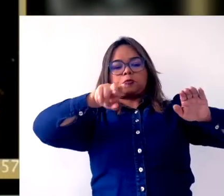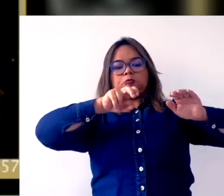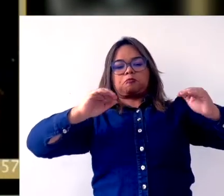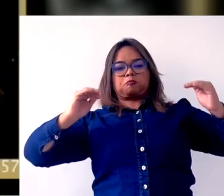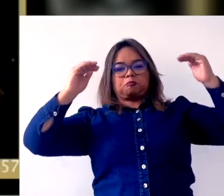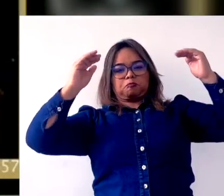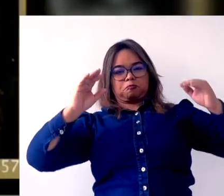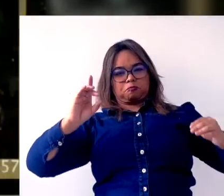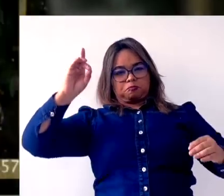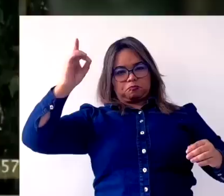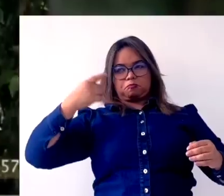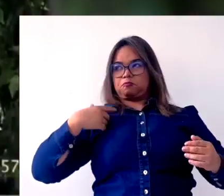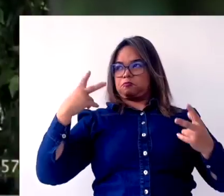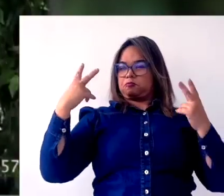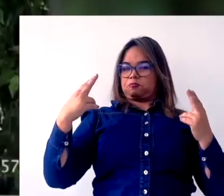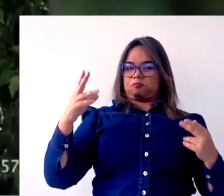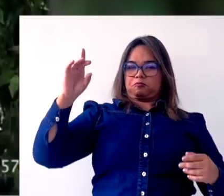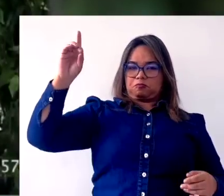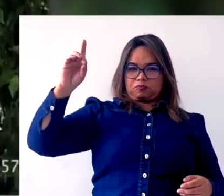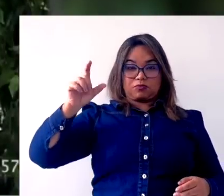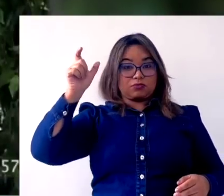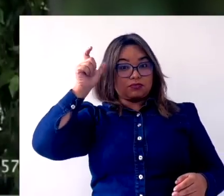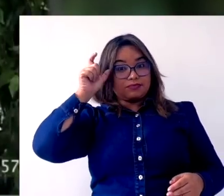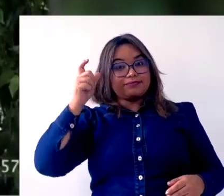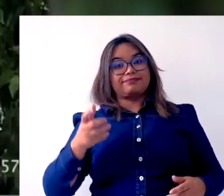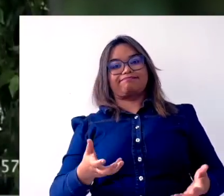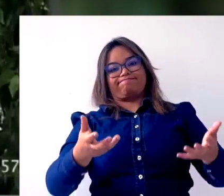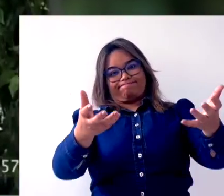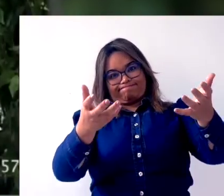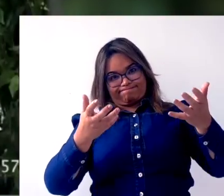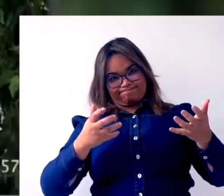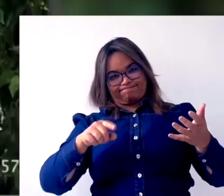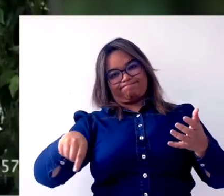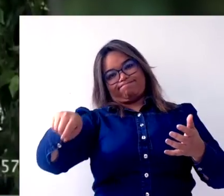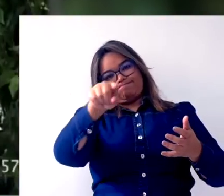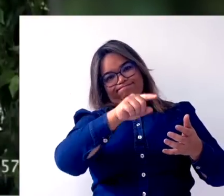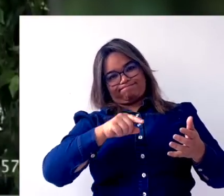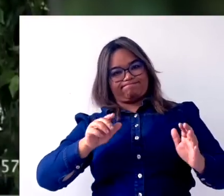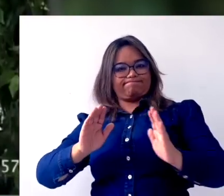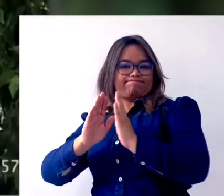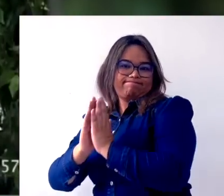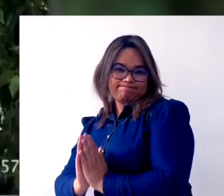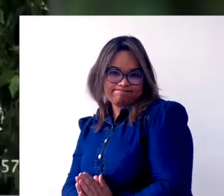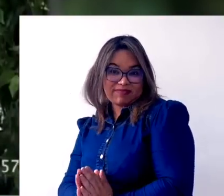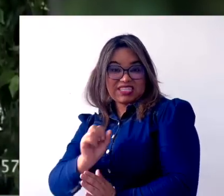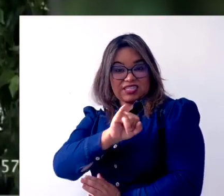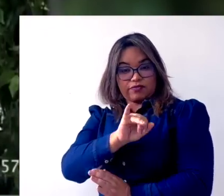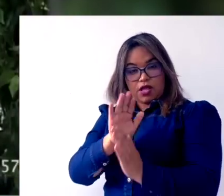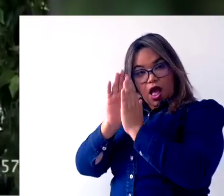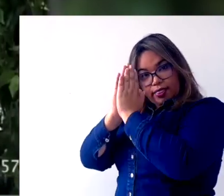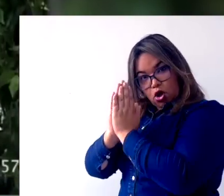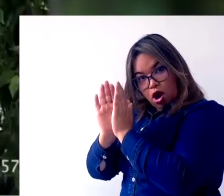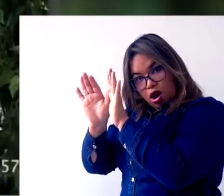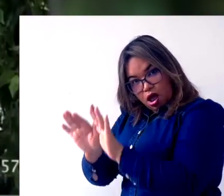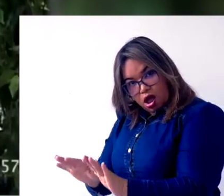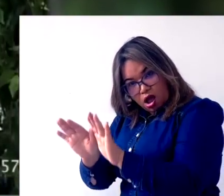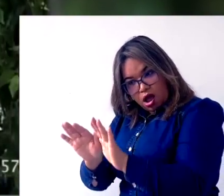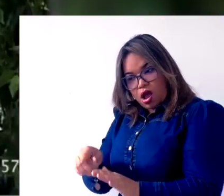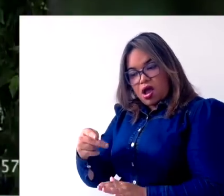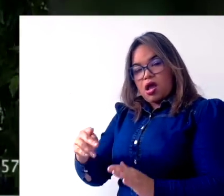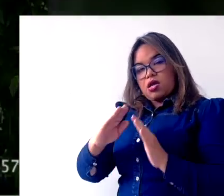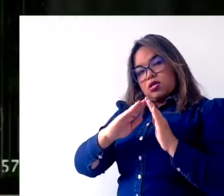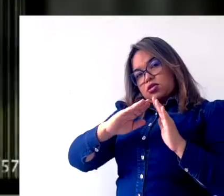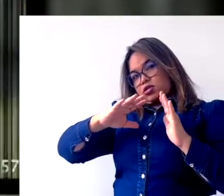de Deus. Eu serei semelhante ao Altíssimo. Satanás quer adoração. Então, se nós adorarmos o sistema, então nós